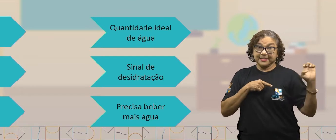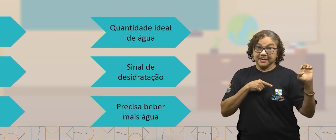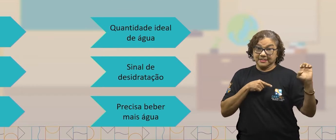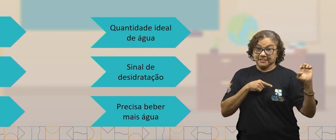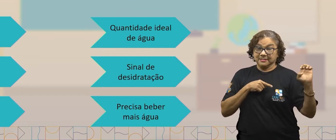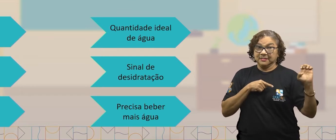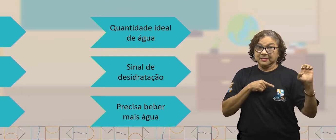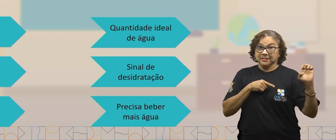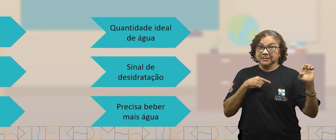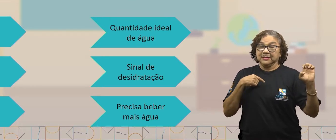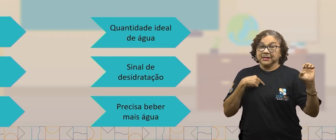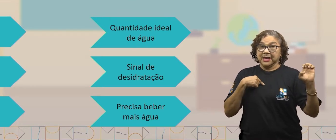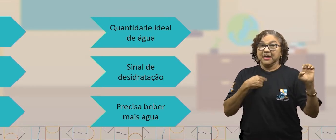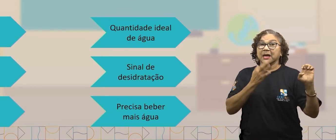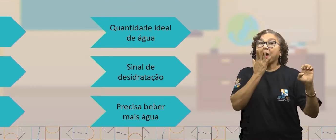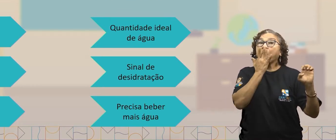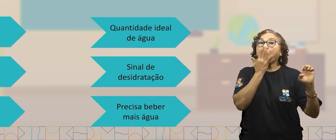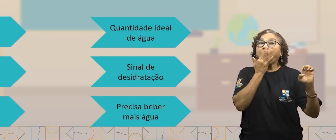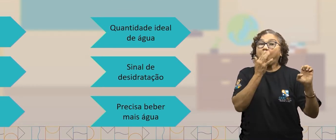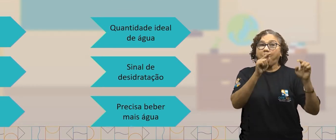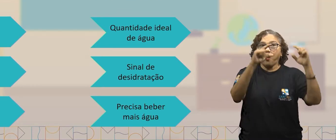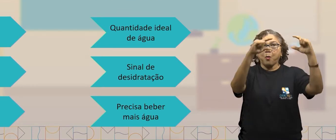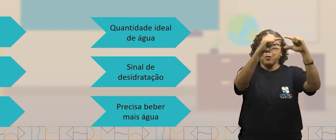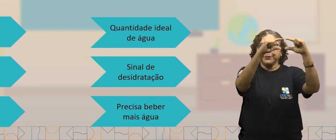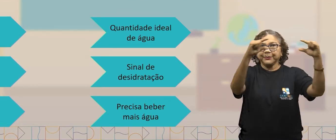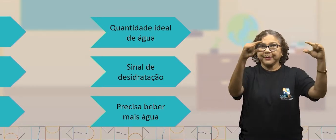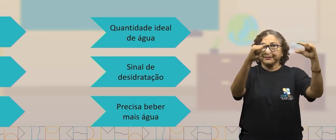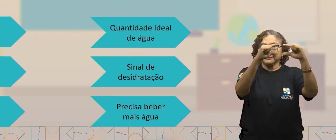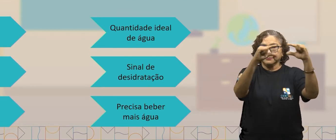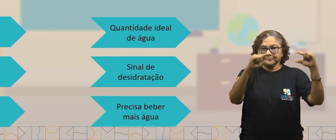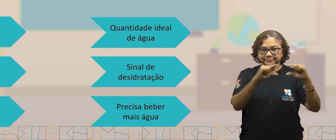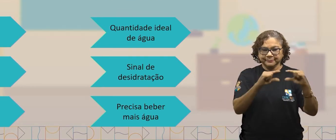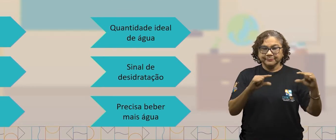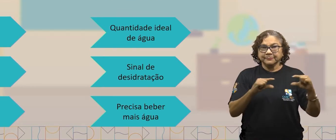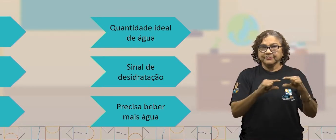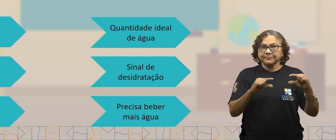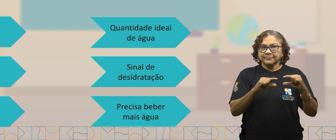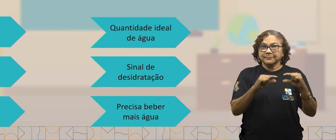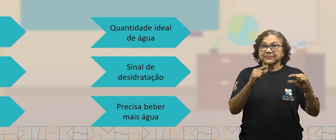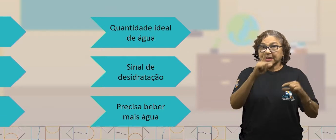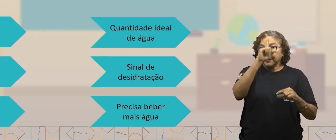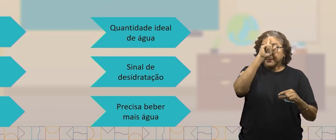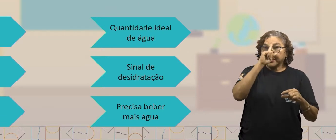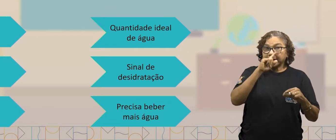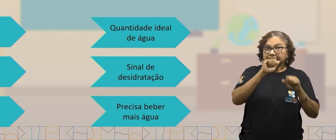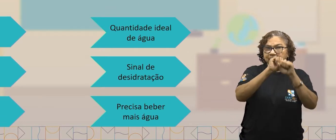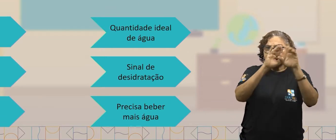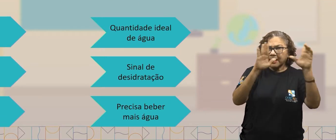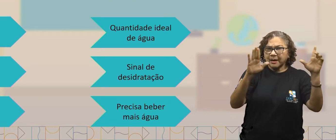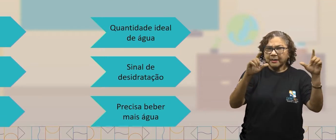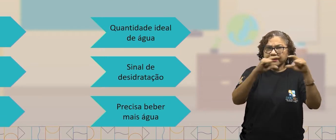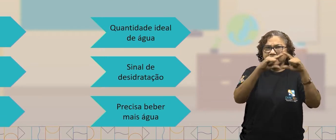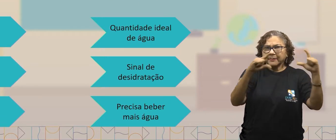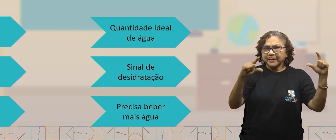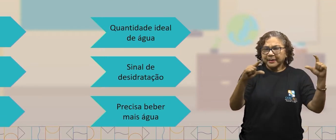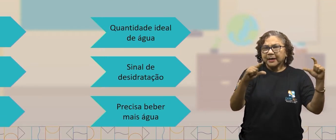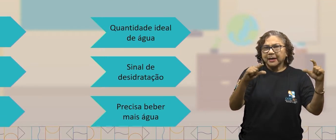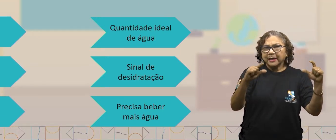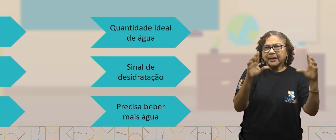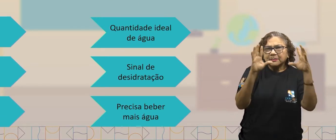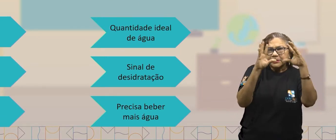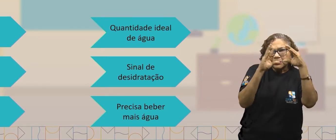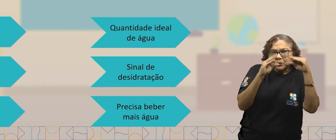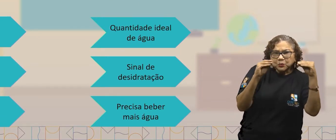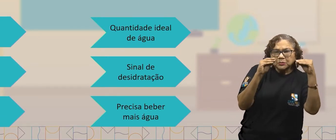que têm a cor da urina. Então, temos aí amarelo claro, amarelo escuro e âmbar. Âmbar é aquela cor que